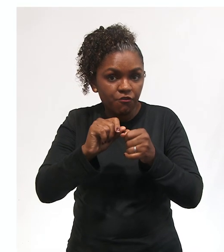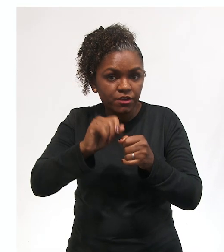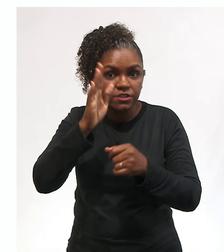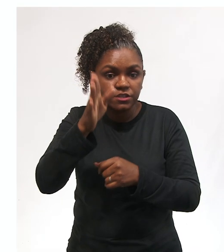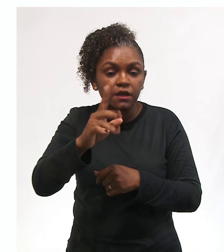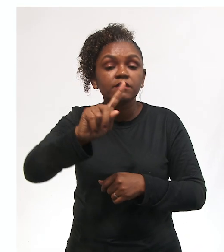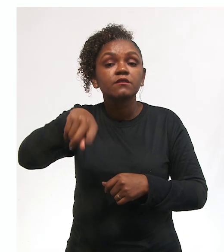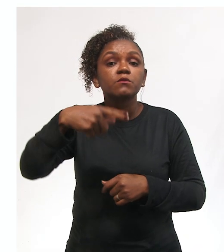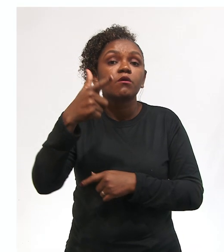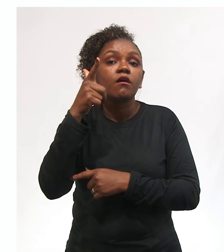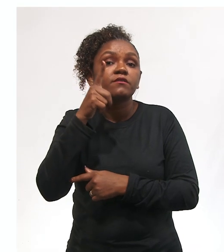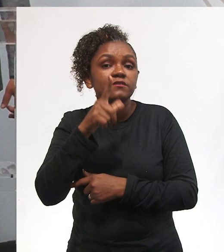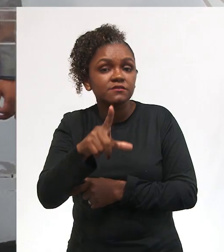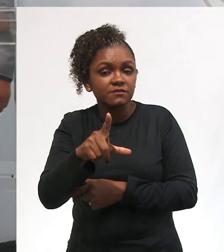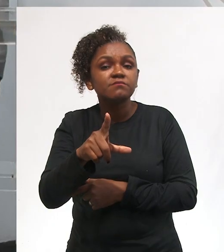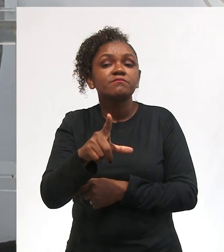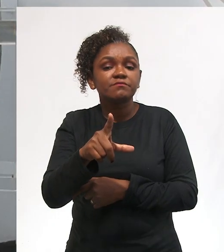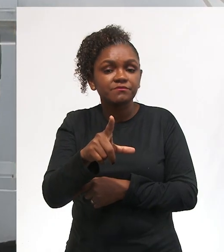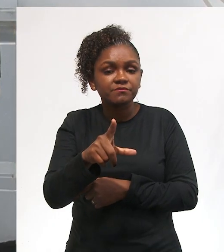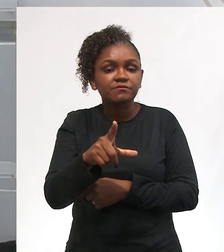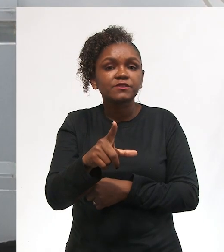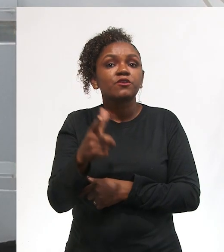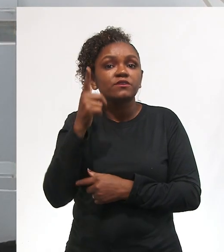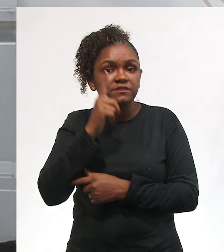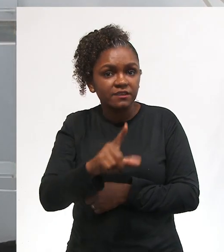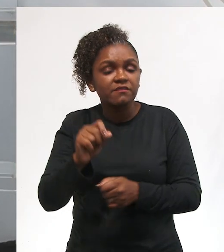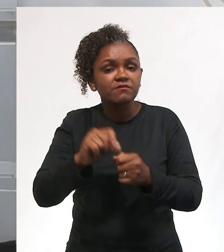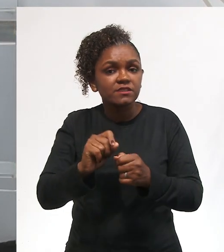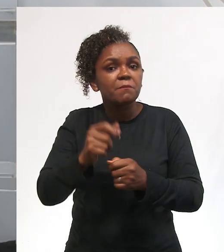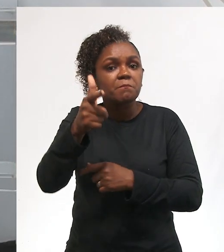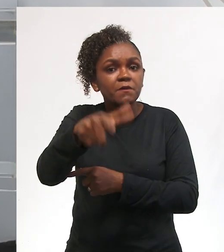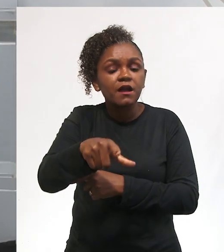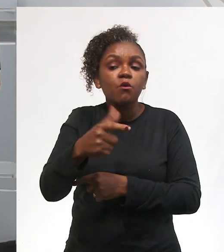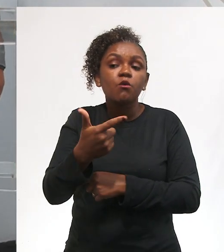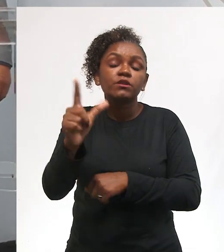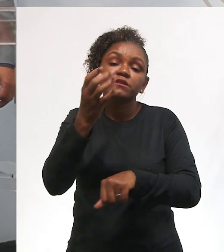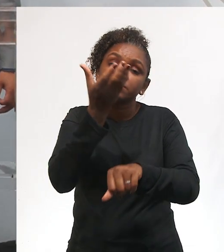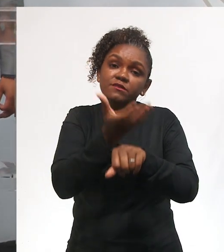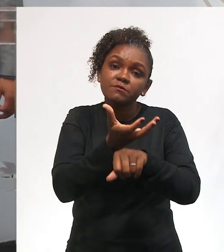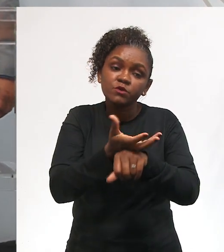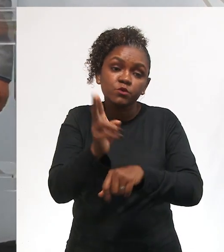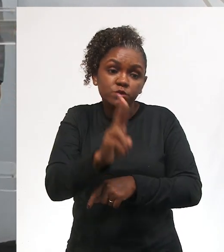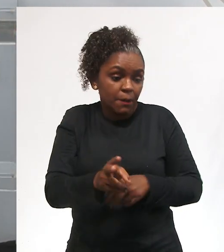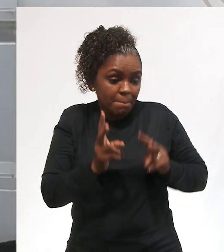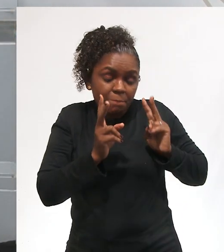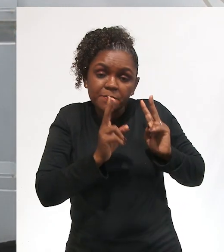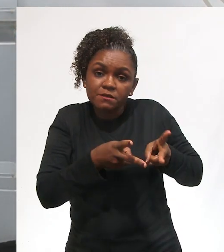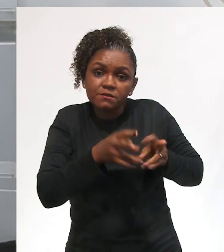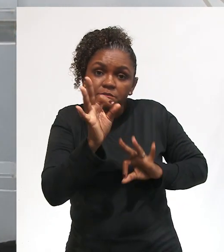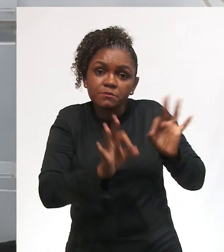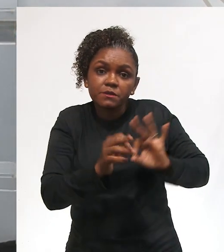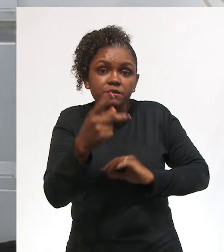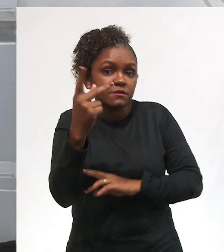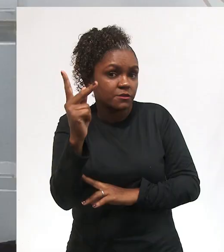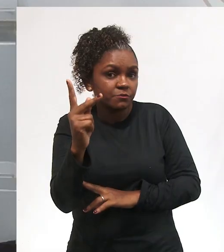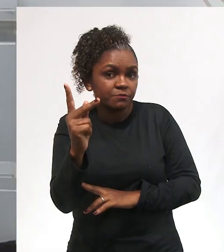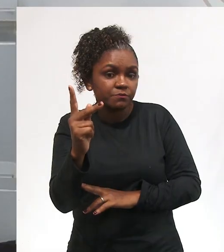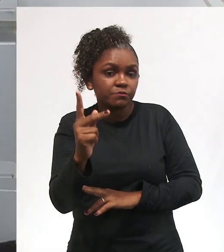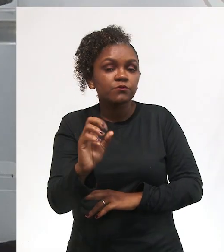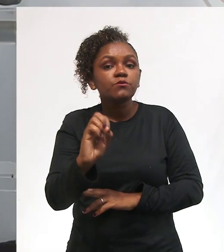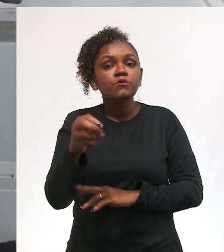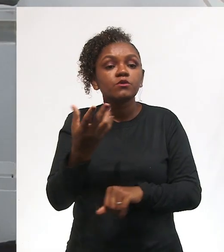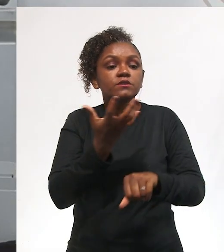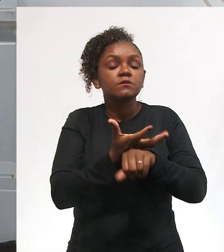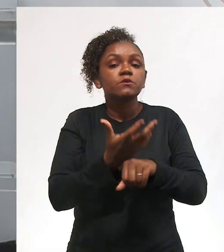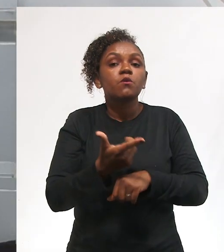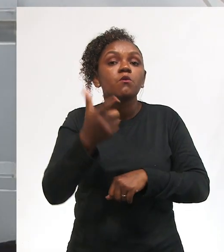replicar isso, que a gente chama na economia de escala, para uma outra disciplina, ou você vai repetir talvez essa disciplina em outros momentos, aí